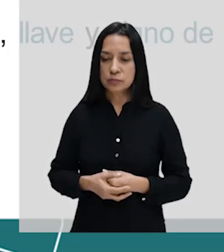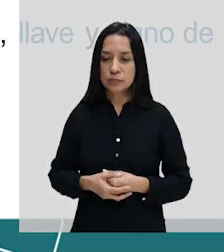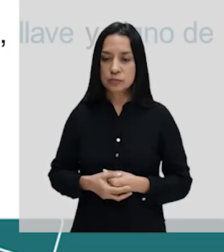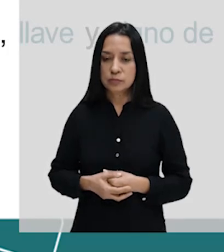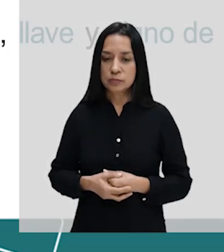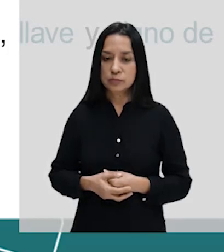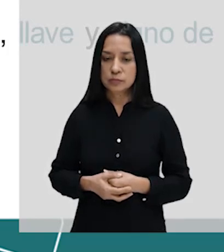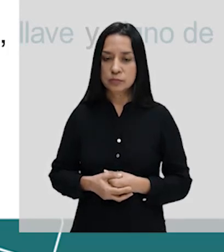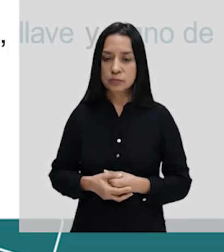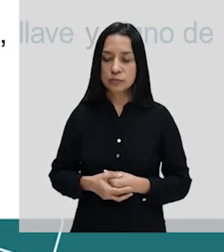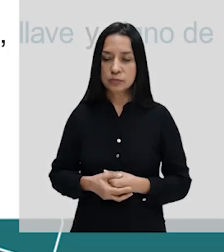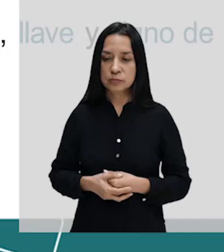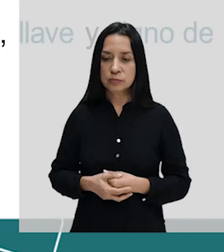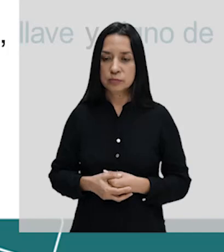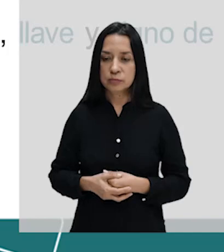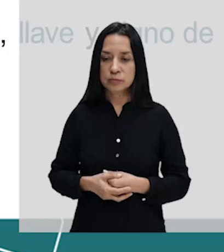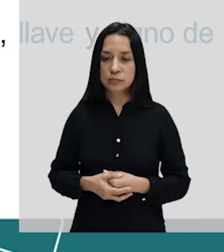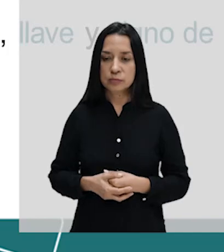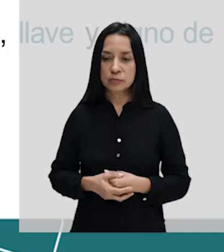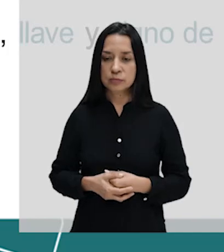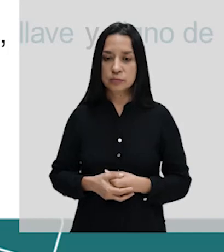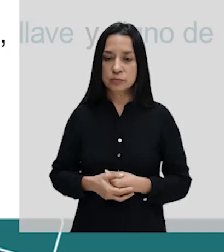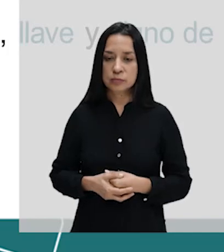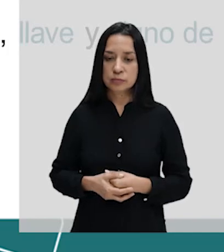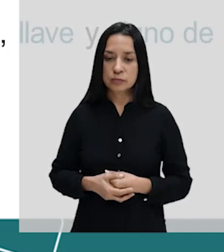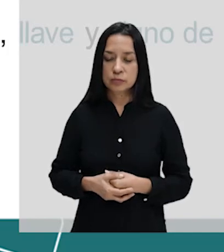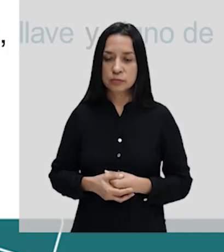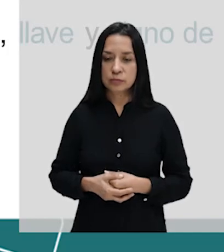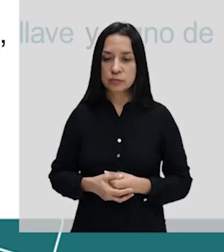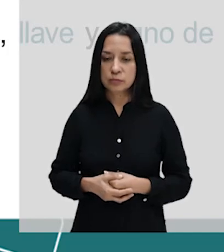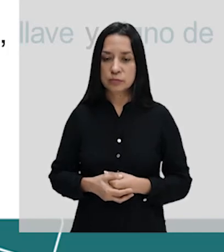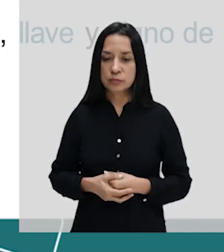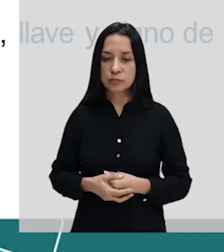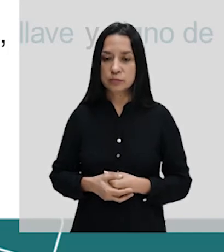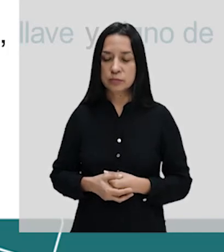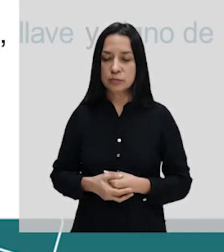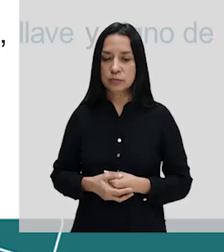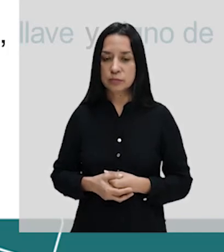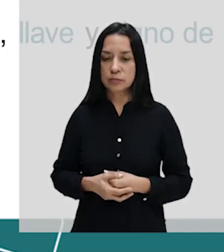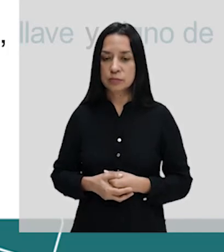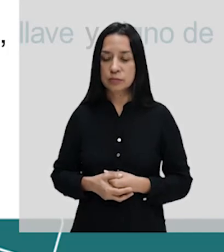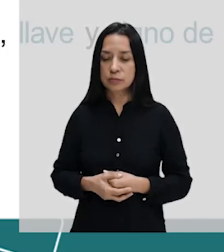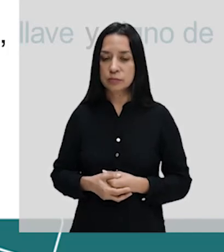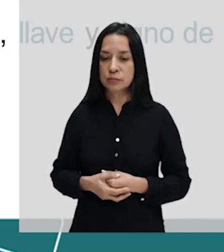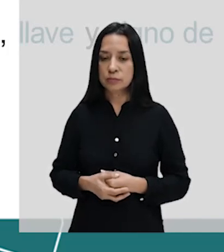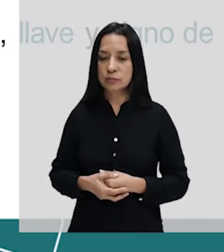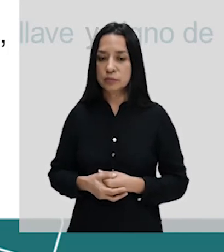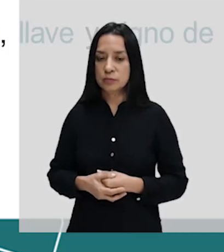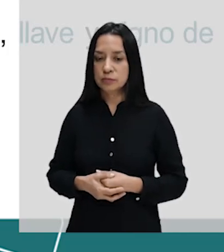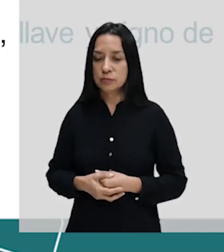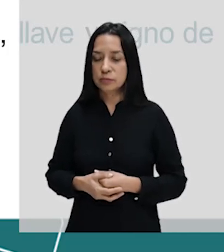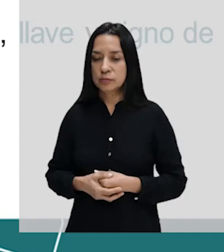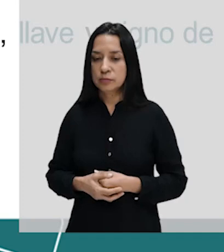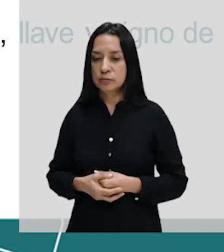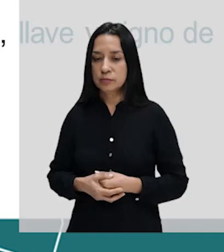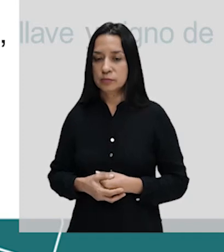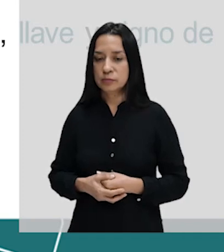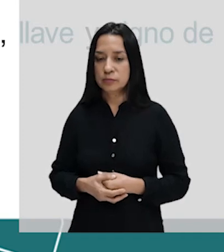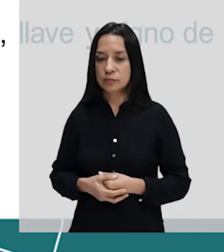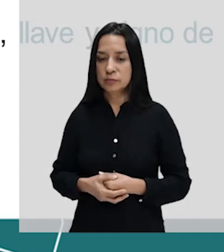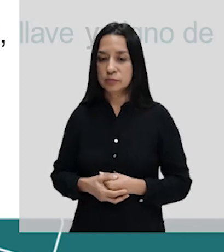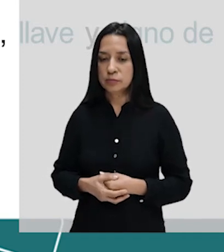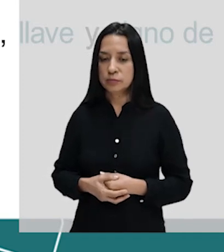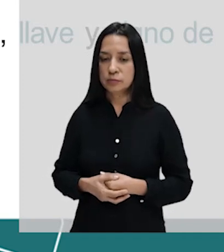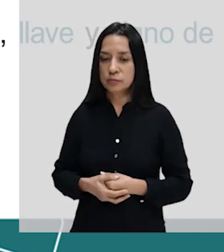e raia. Vamos lá ver quem são esses rapazes aqui. E existe um total de 8 signos auxiliares.